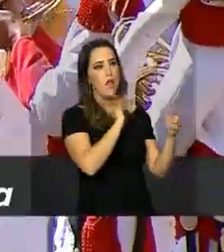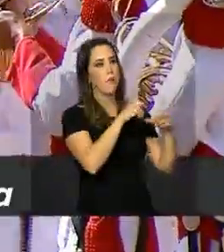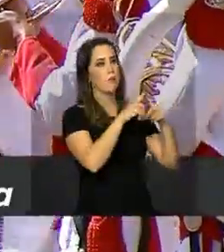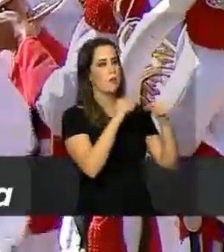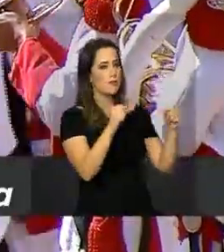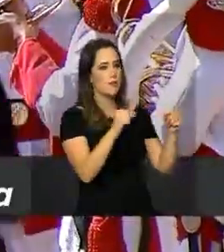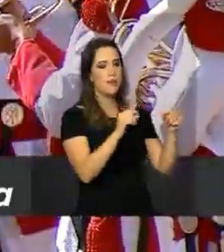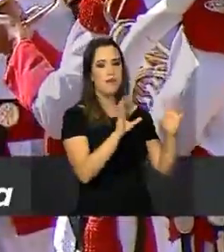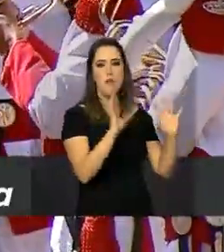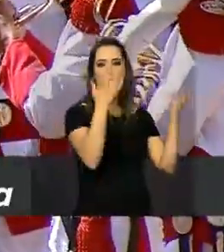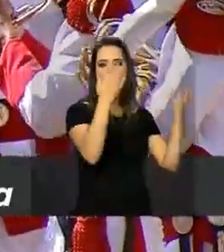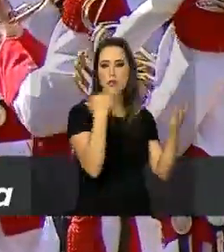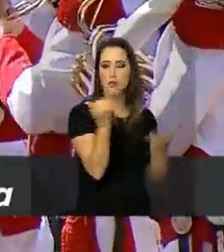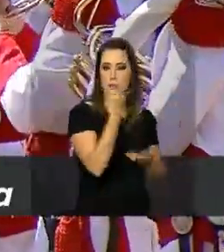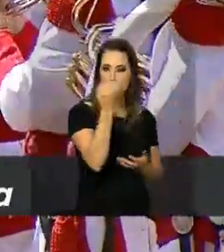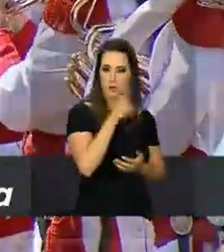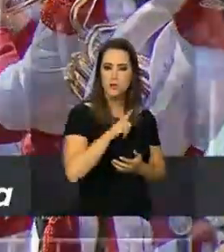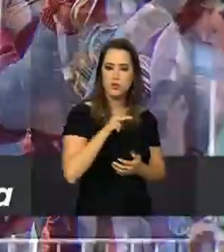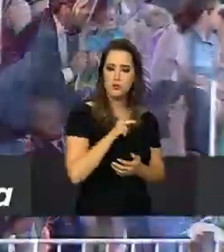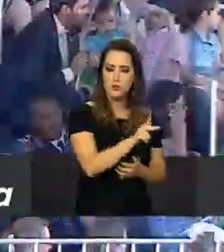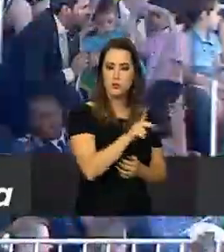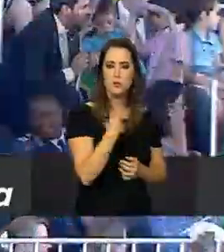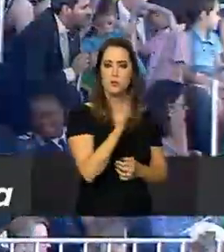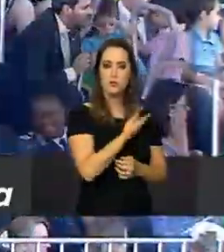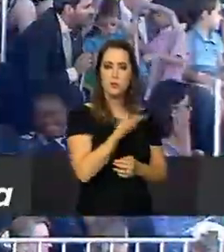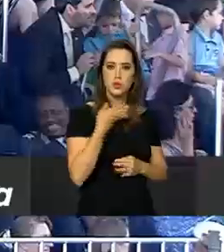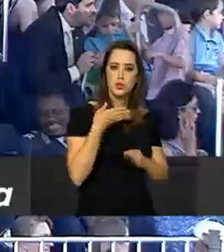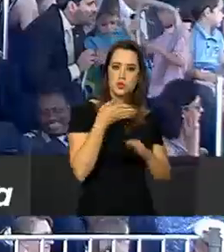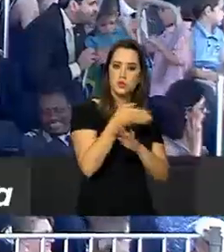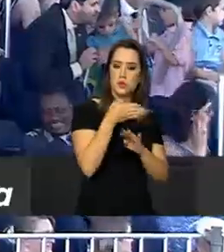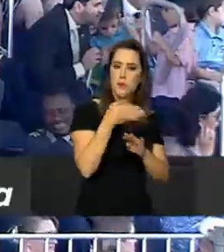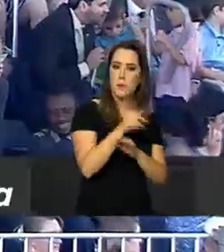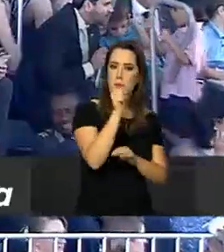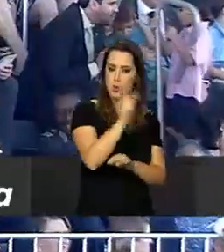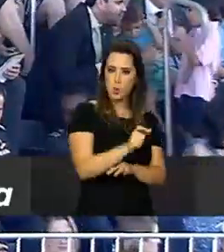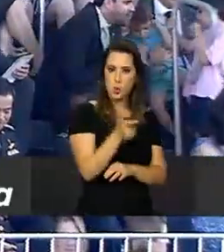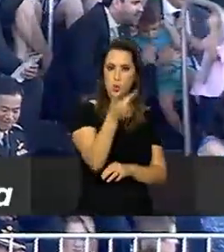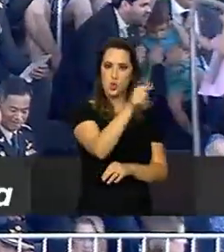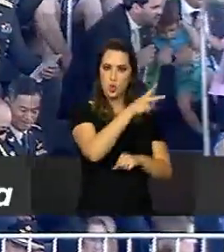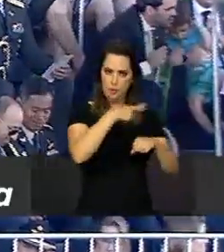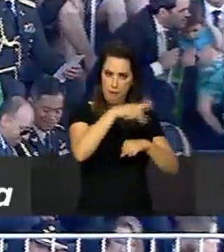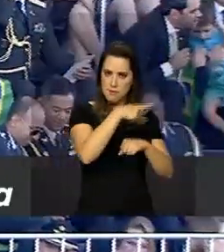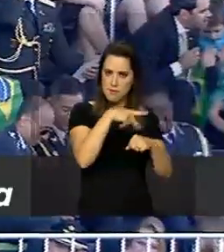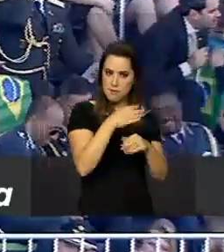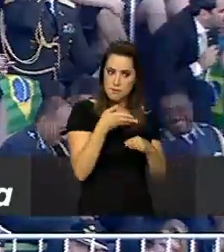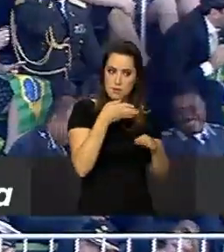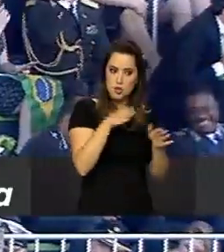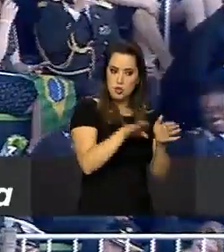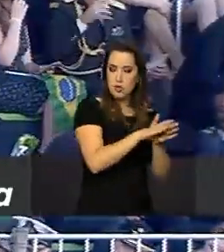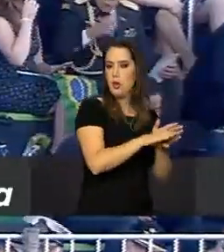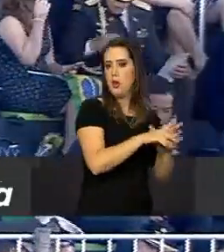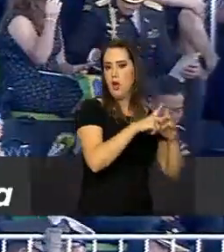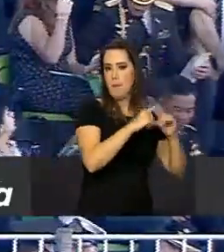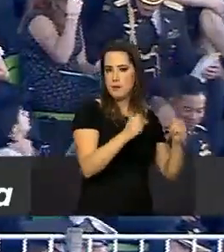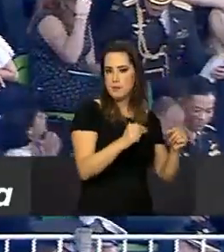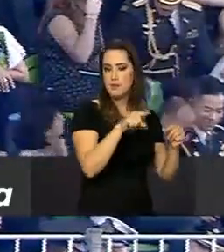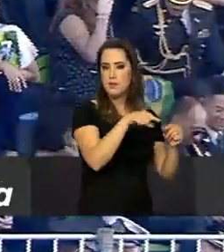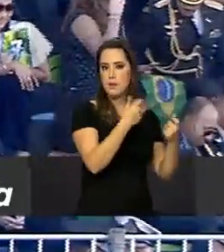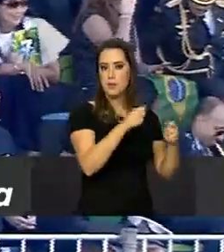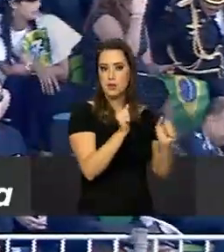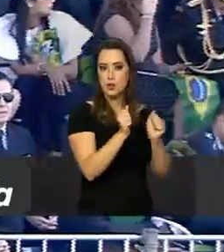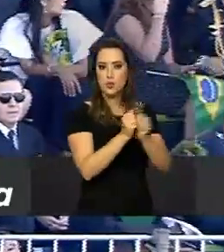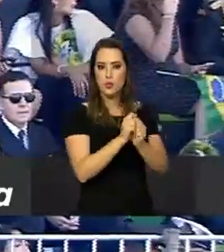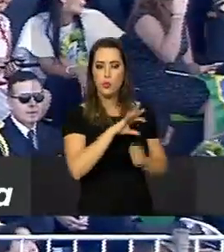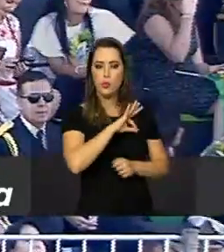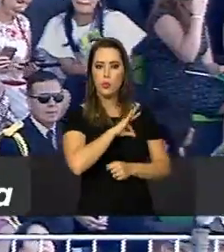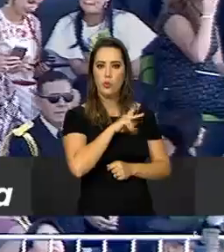deles, e constantemente nessas vindas de dignatários de outras nações, nós participamos muito com a Polícia